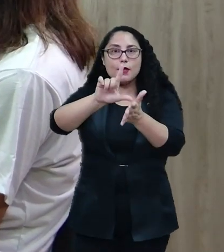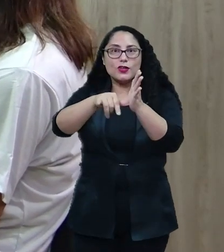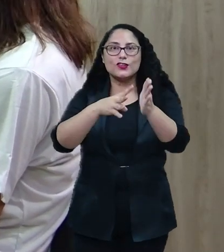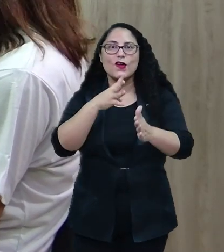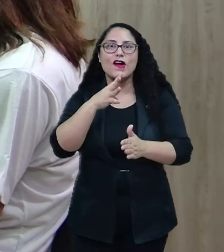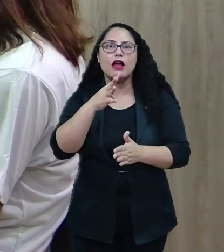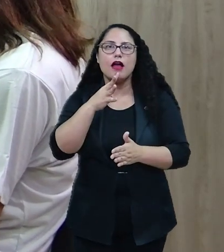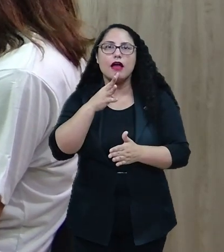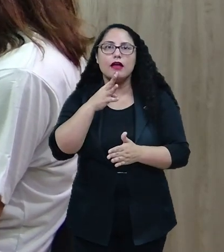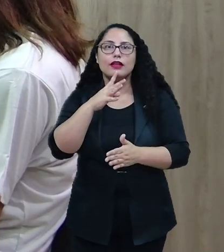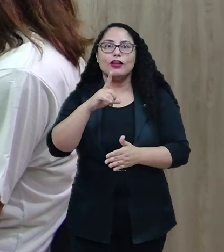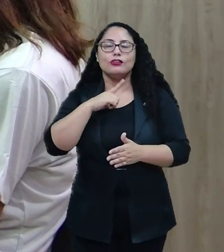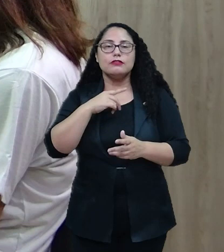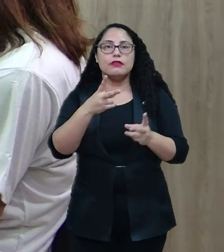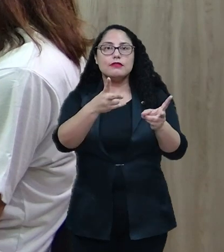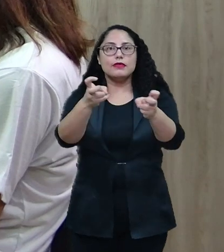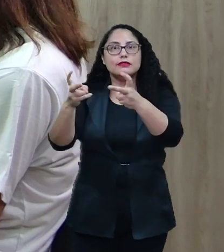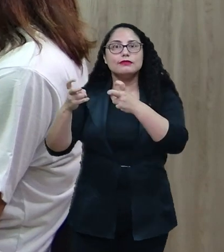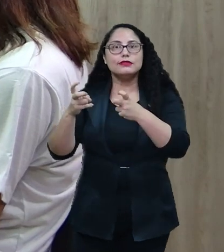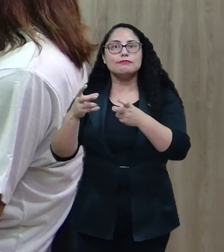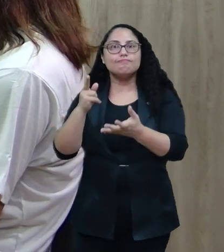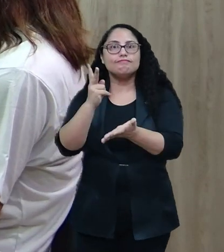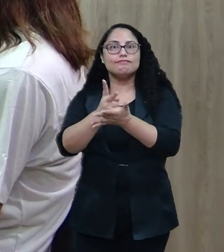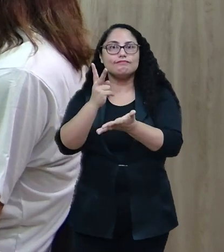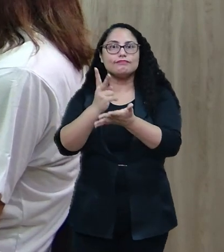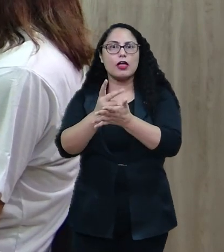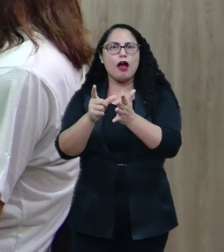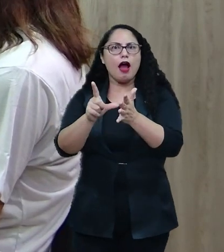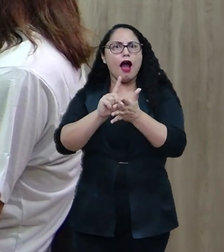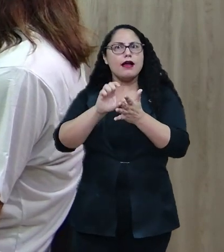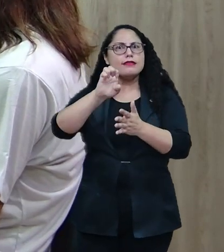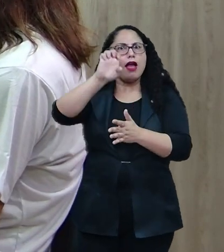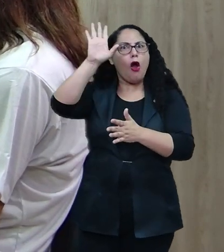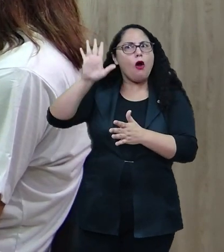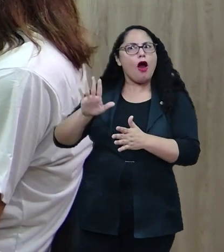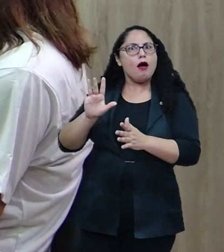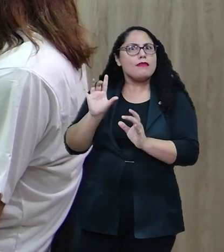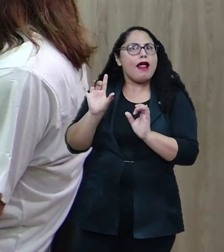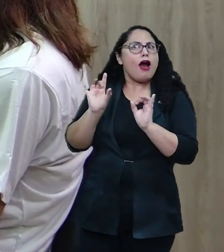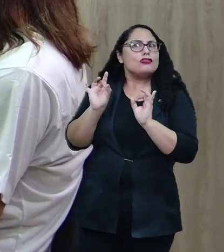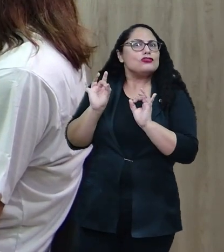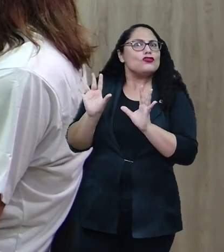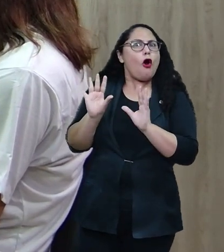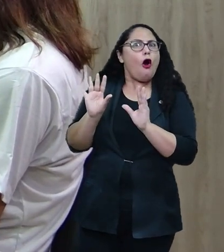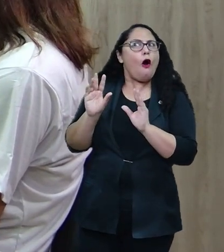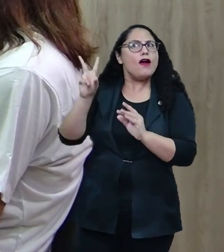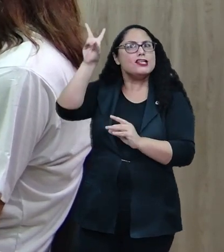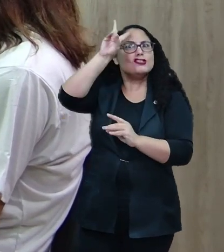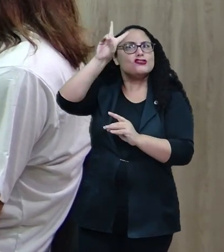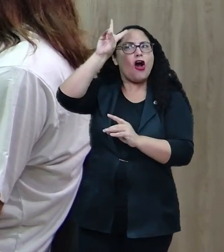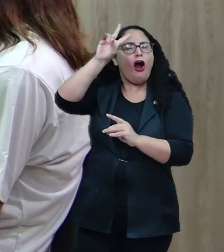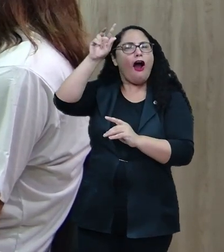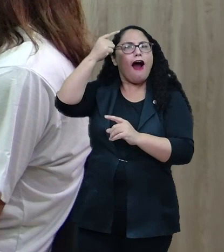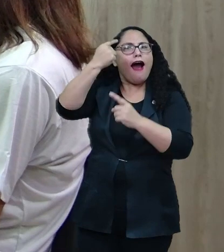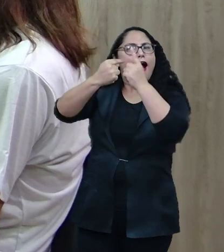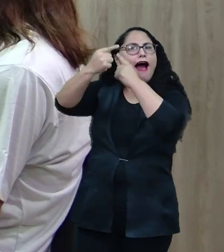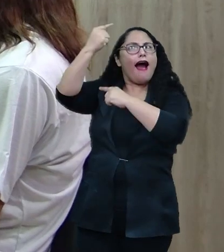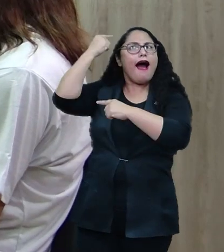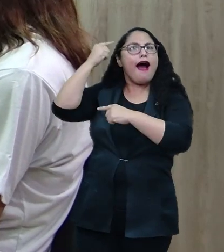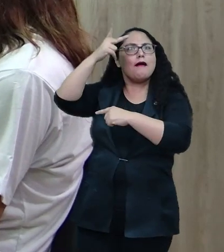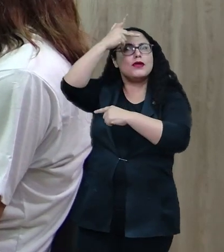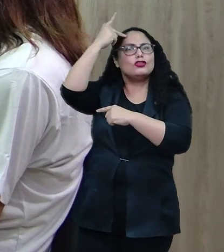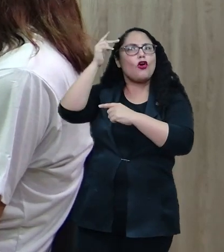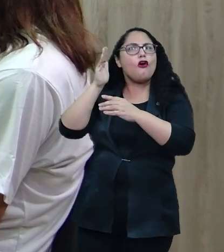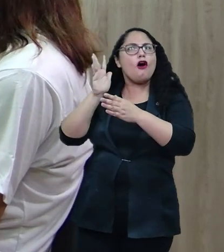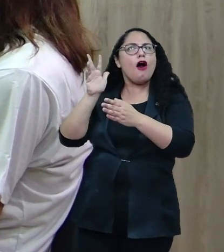E eu tive bem essa impressão mesmo, né? Antes a Europa era só uma história na minha cabeça. Ah, alguém foi